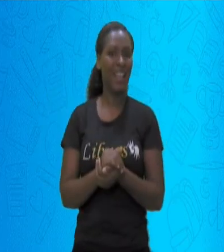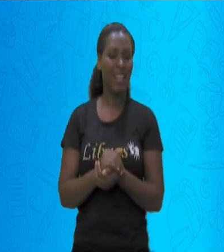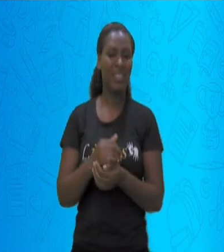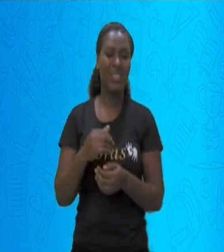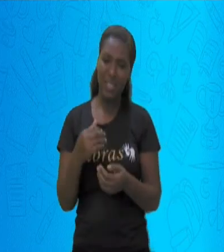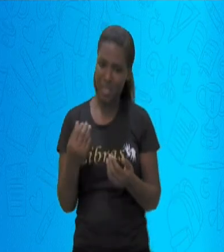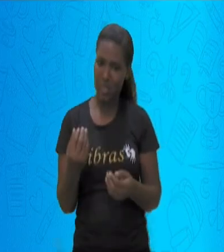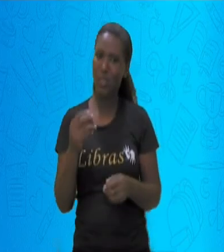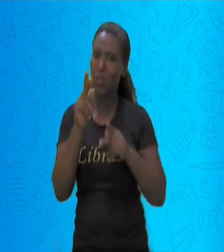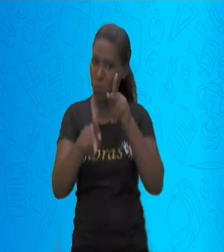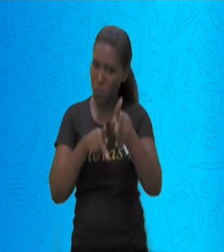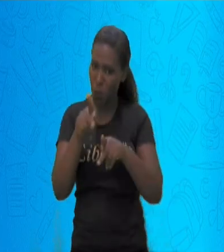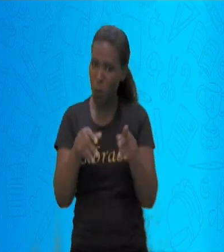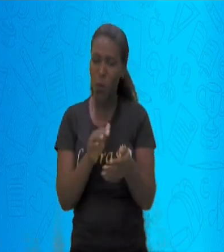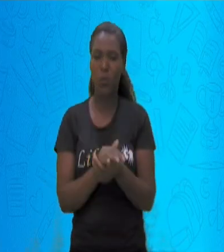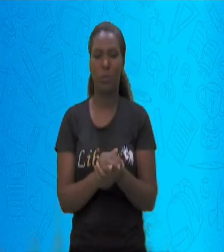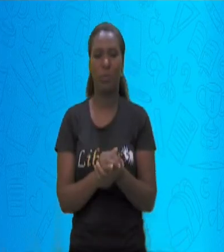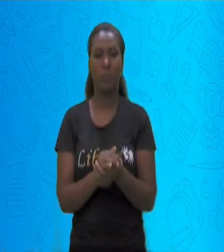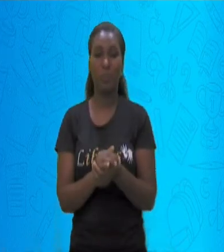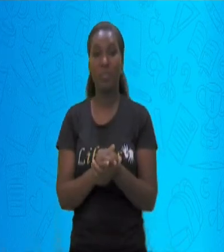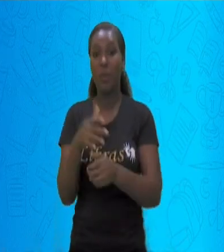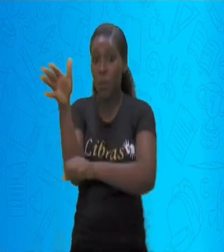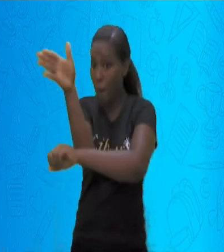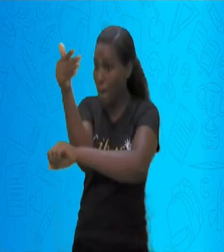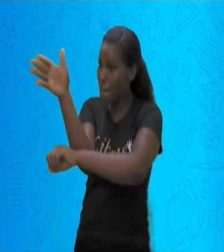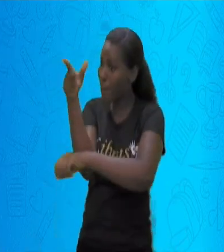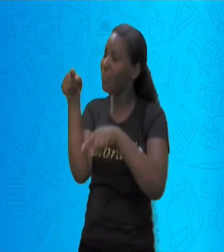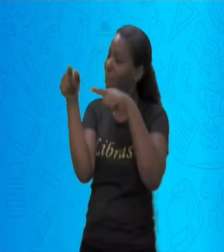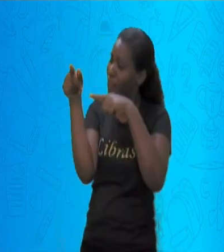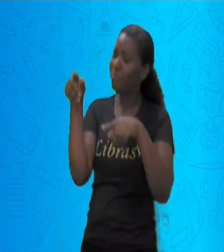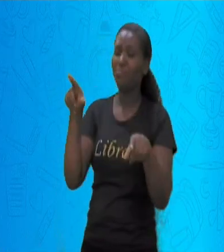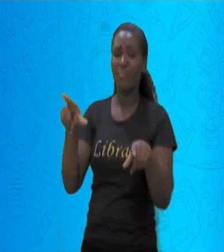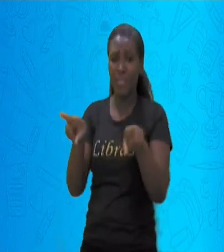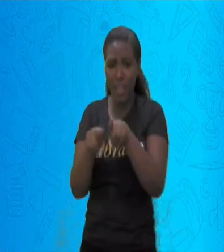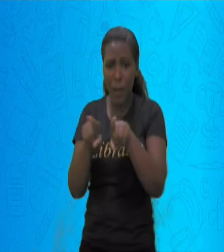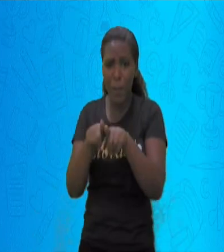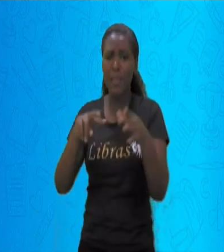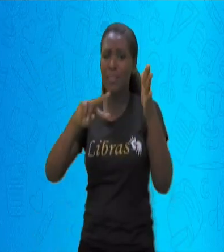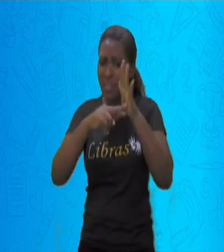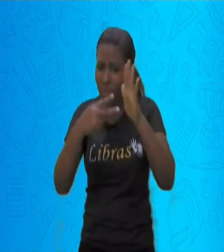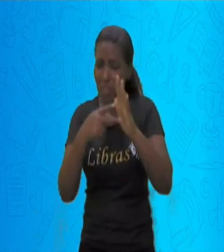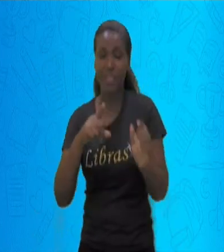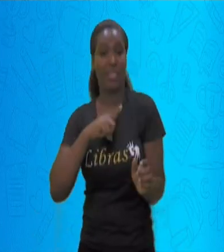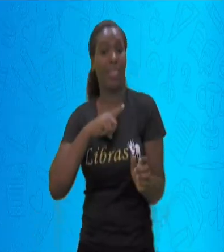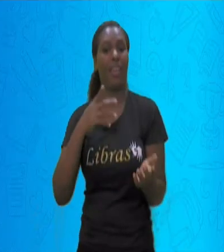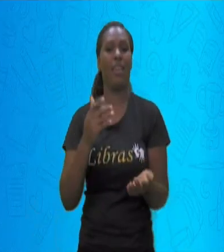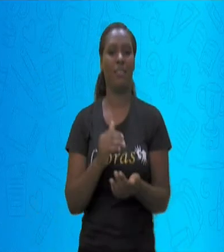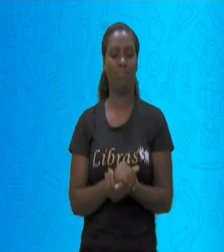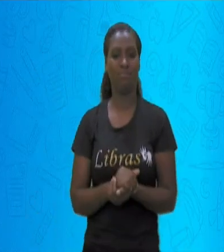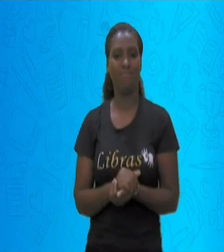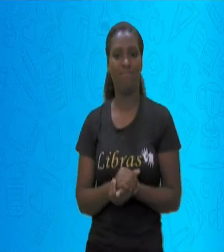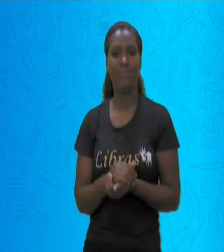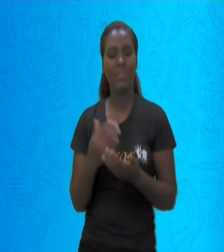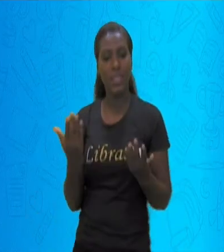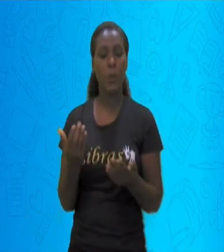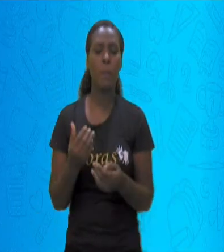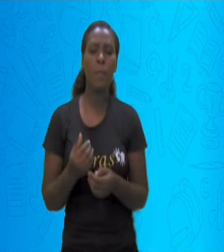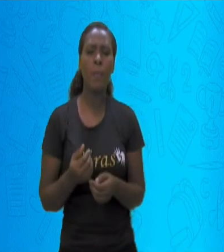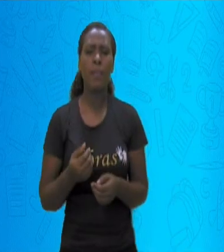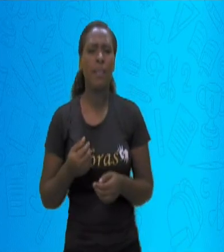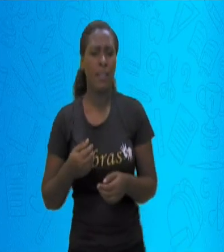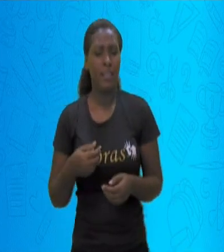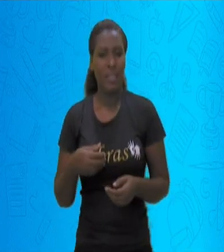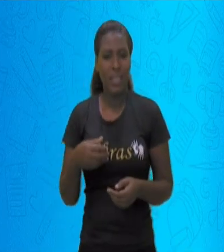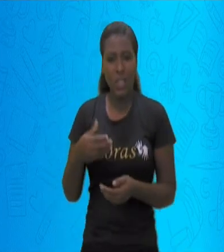tem a sua história, ela também tem o seu significado. Como falamos anteriormente, não